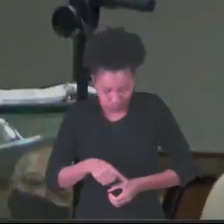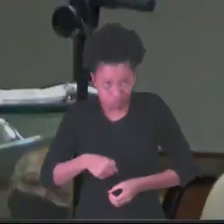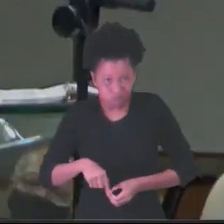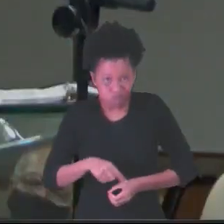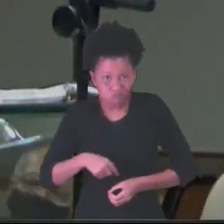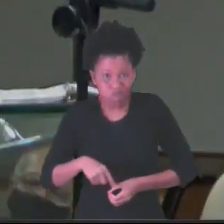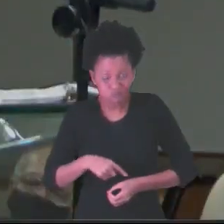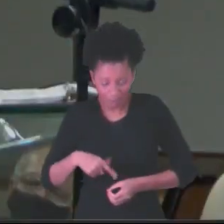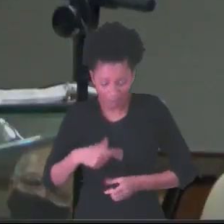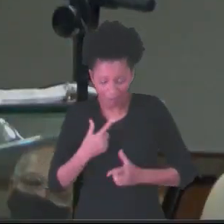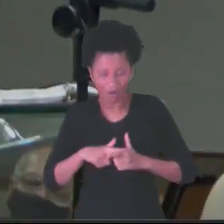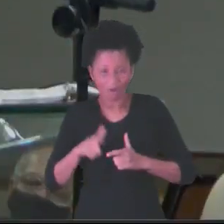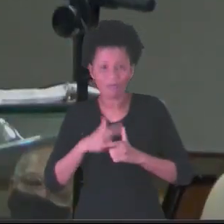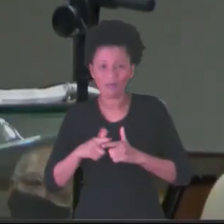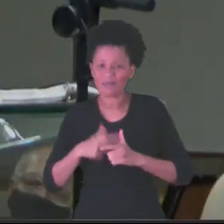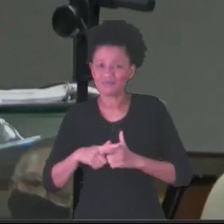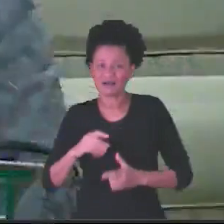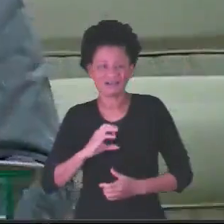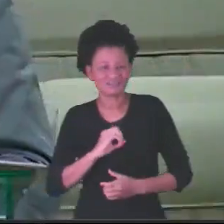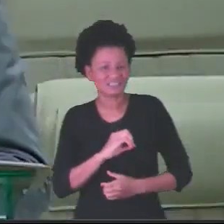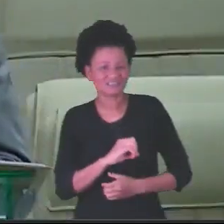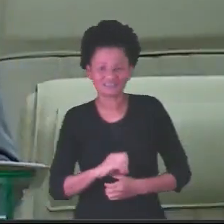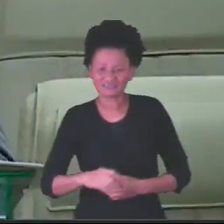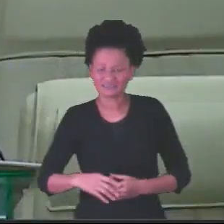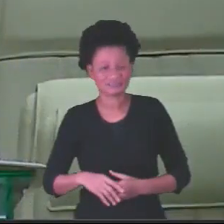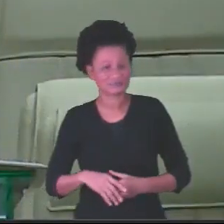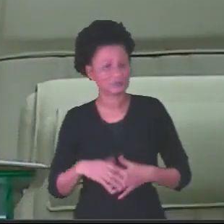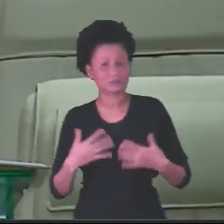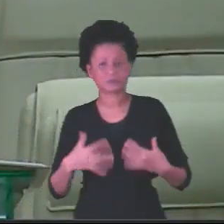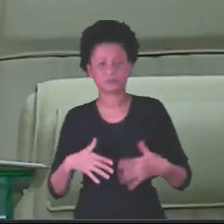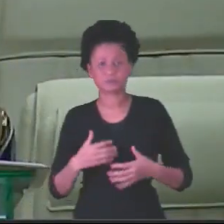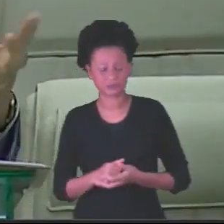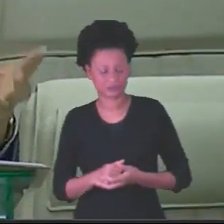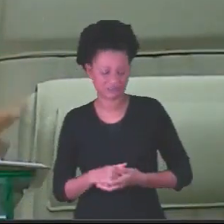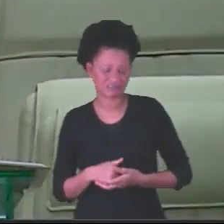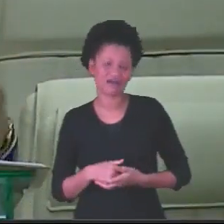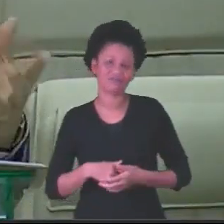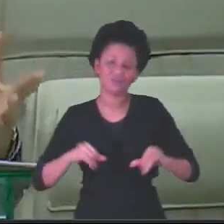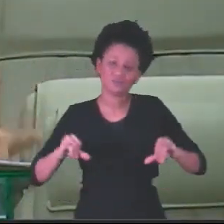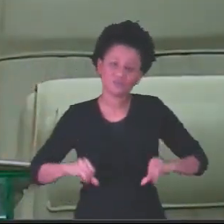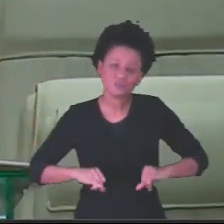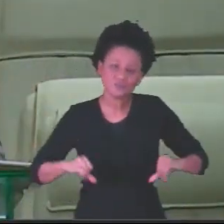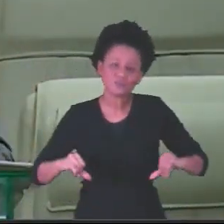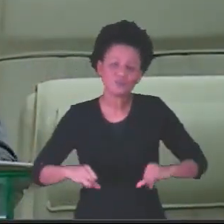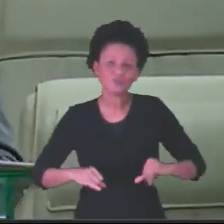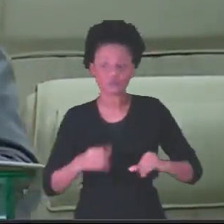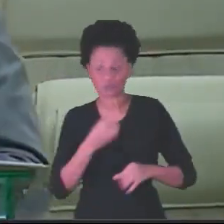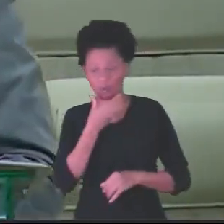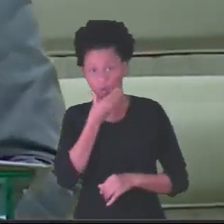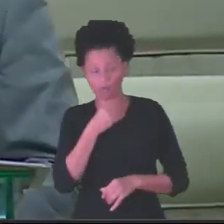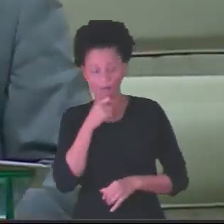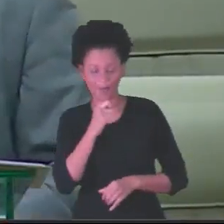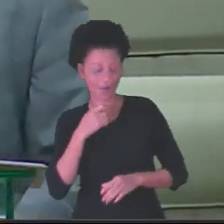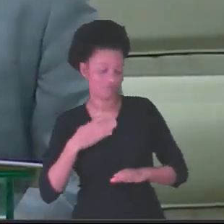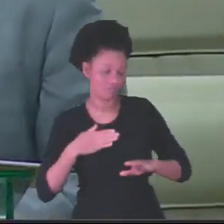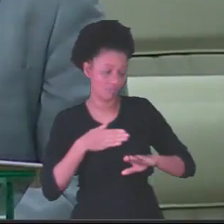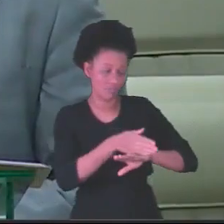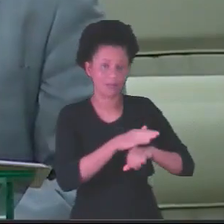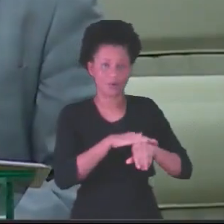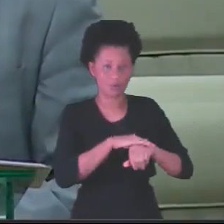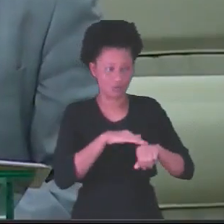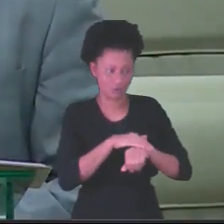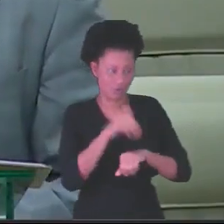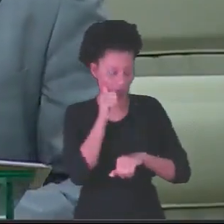parecendo naquele hospital oi e o repórter entrou para falar com ela oi